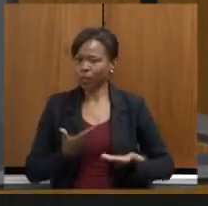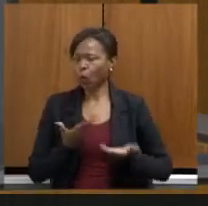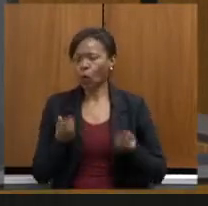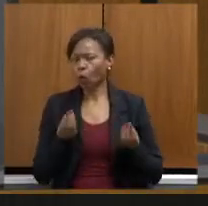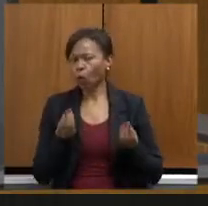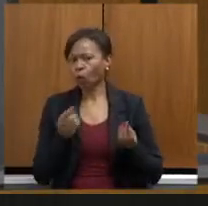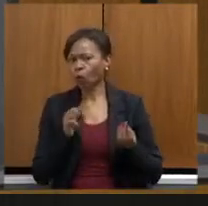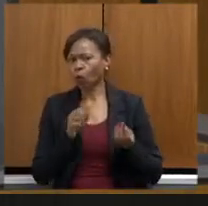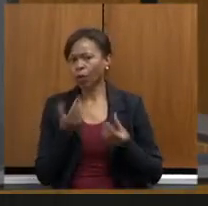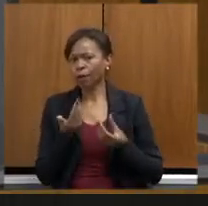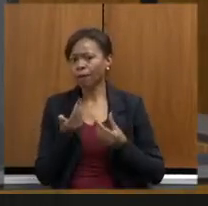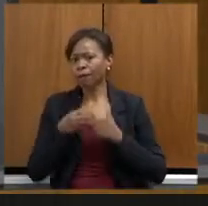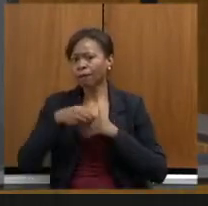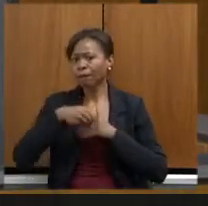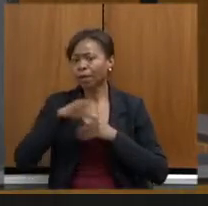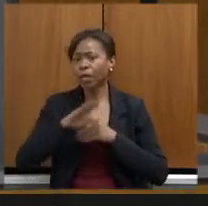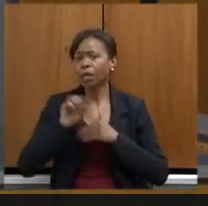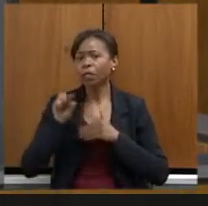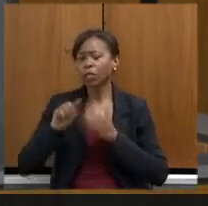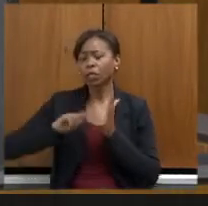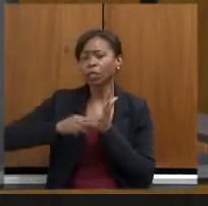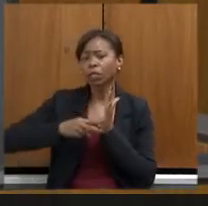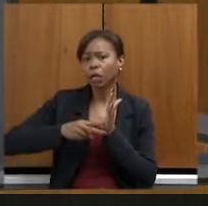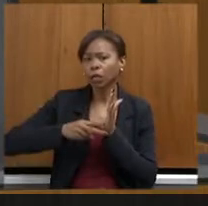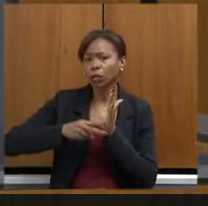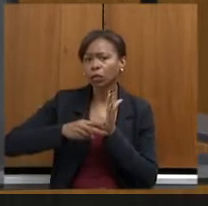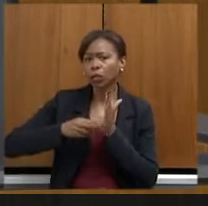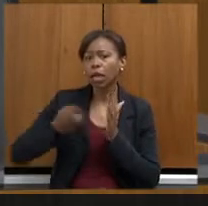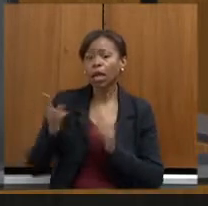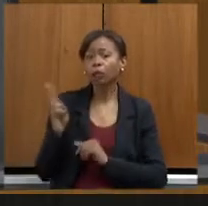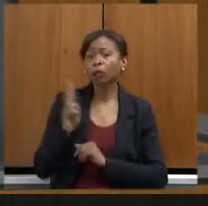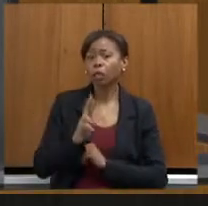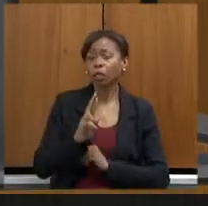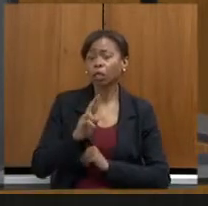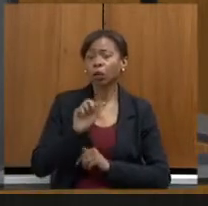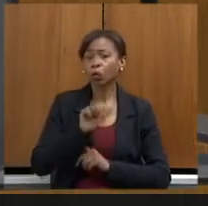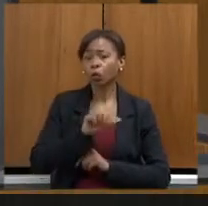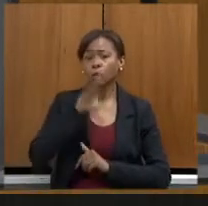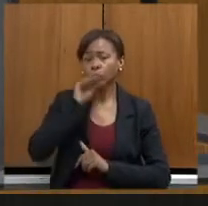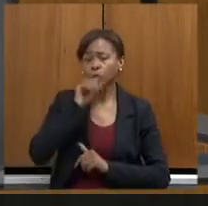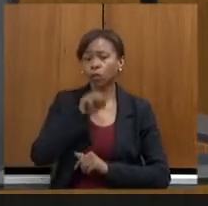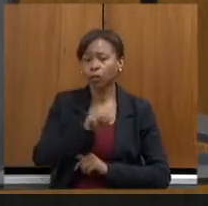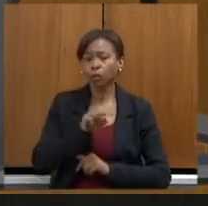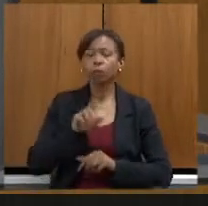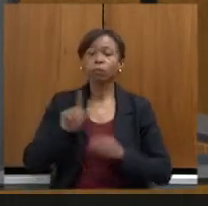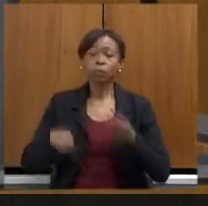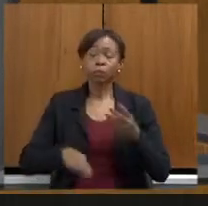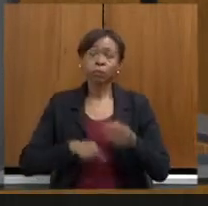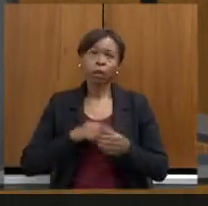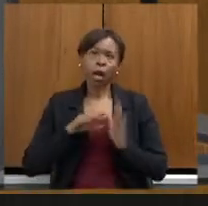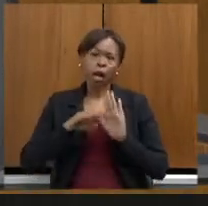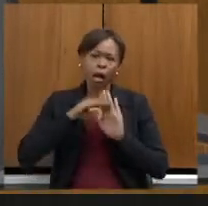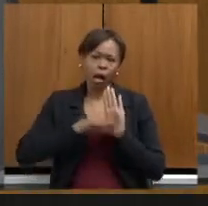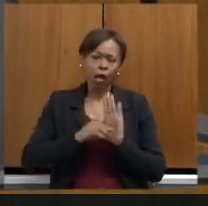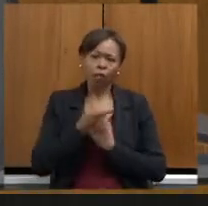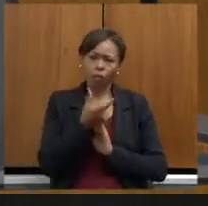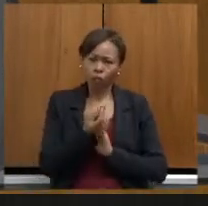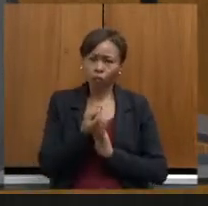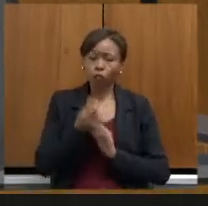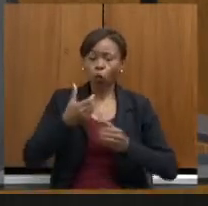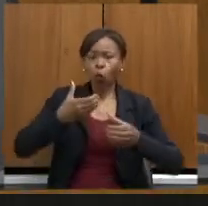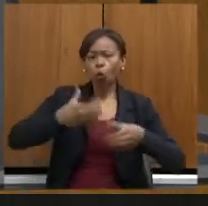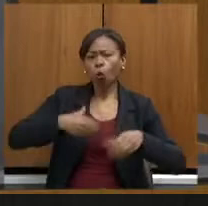que representa a os empregados a cláusula 20 sobre concurso público eu